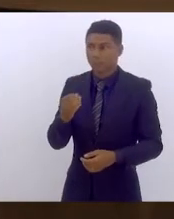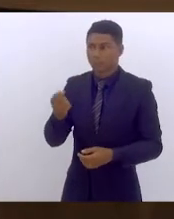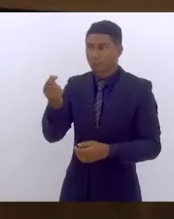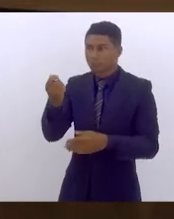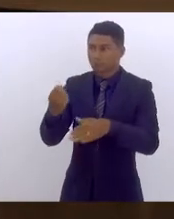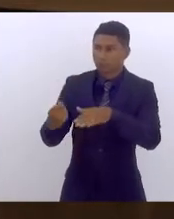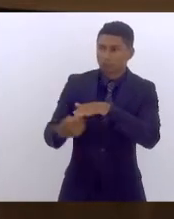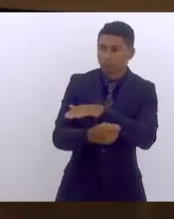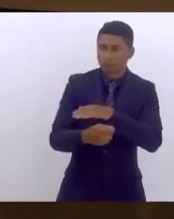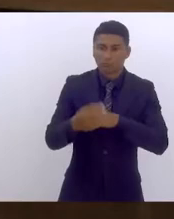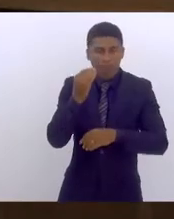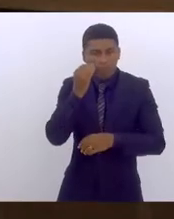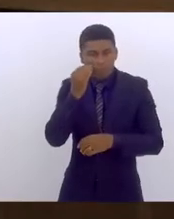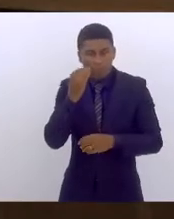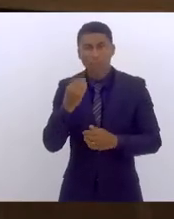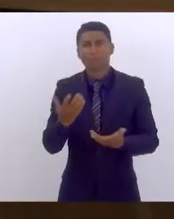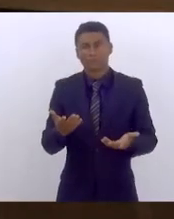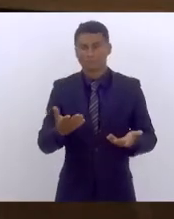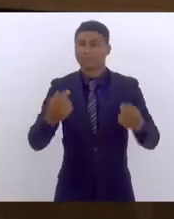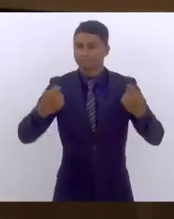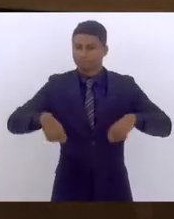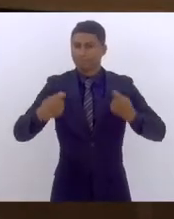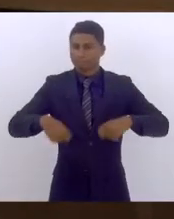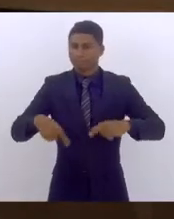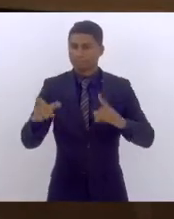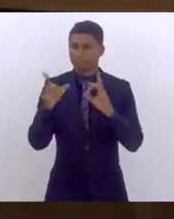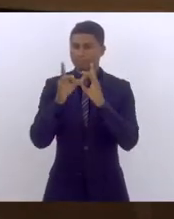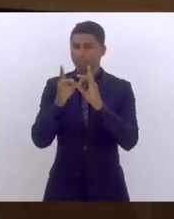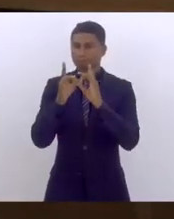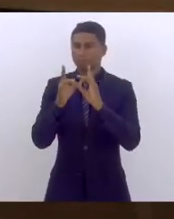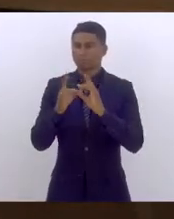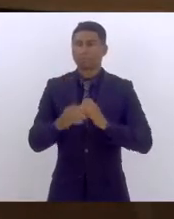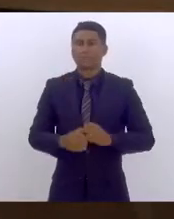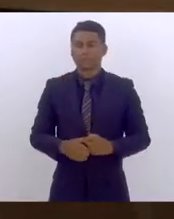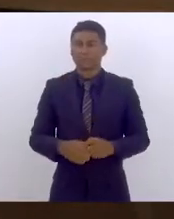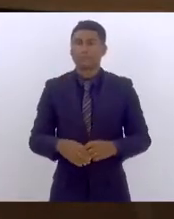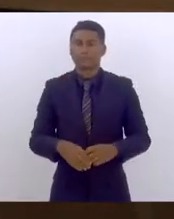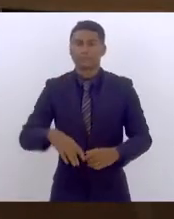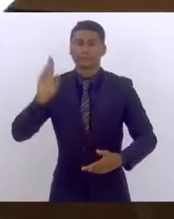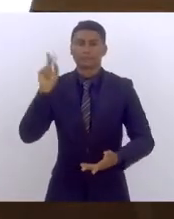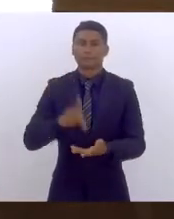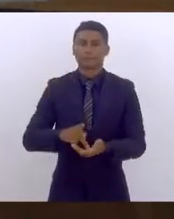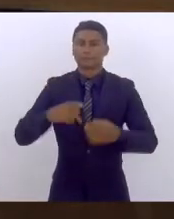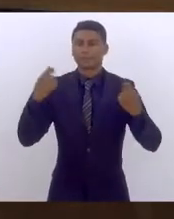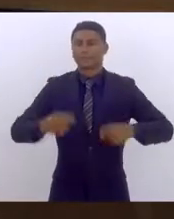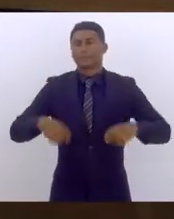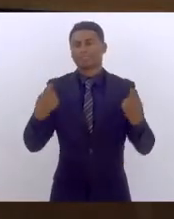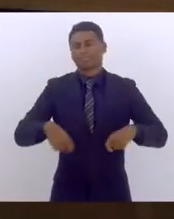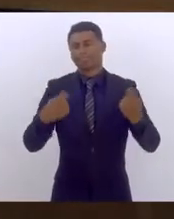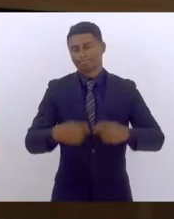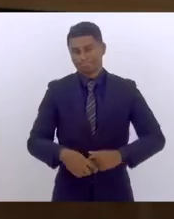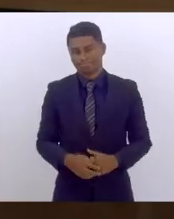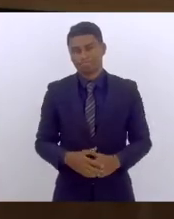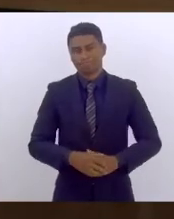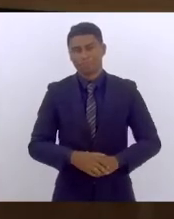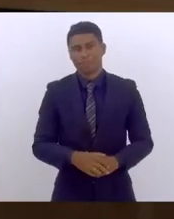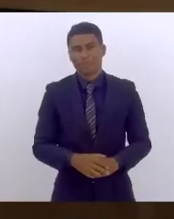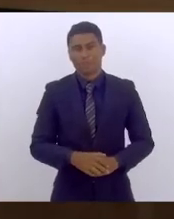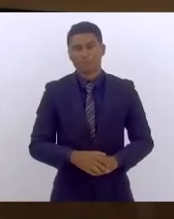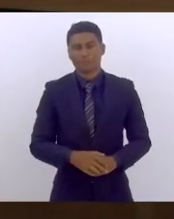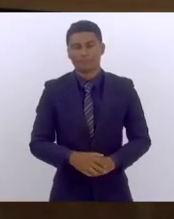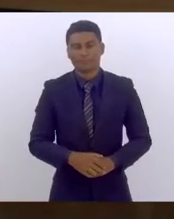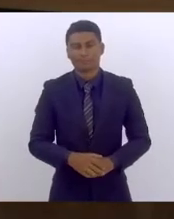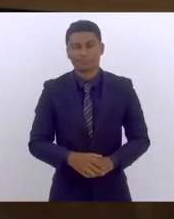de recepção de demandas. Então, é uma necessidade muito grande também, Tia Ju, que